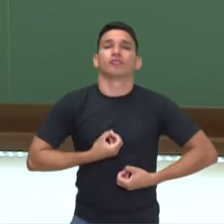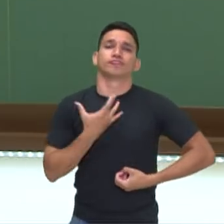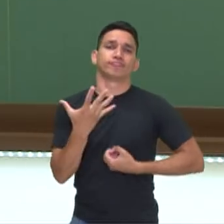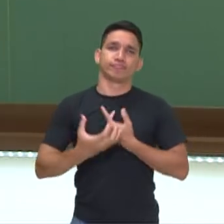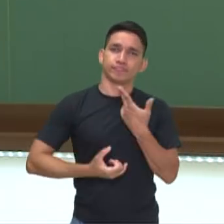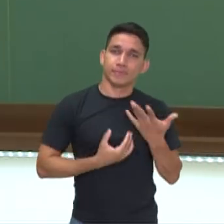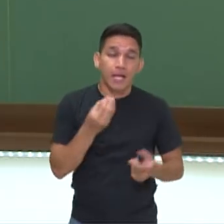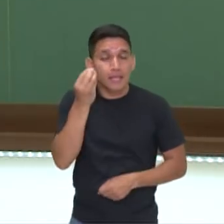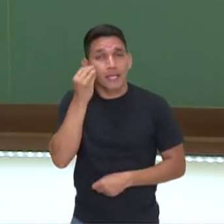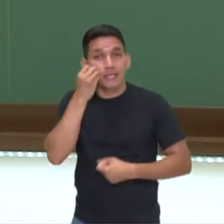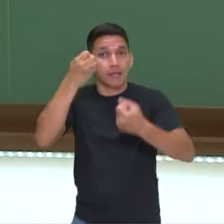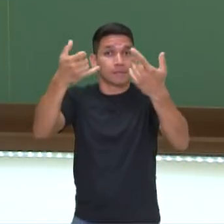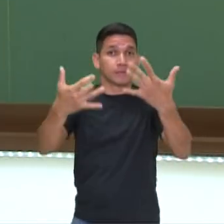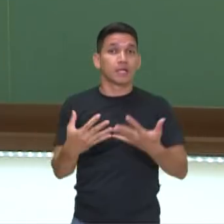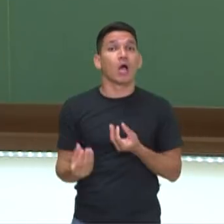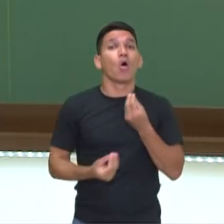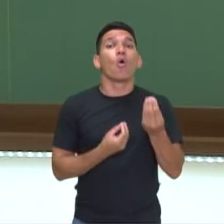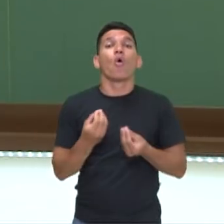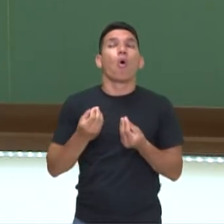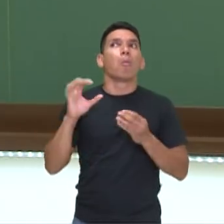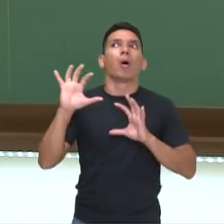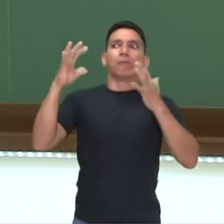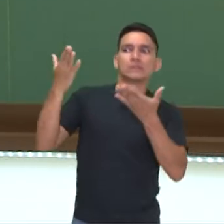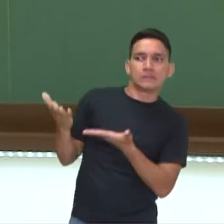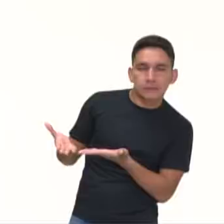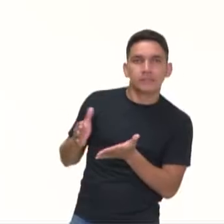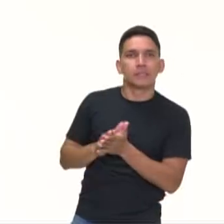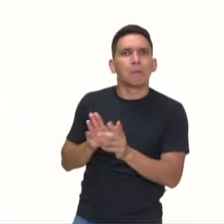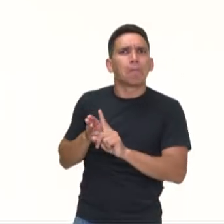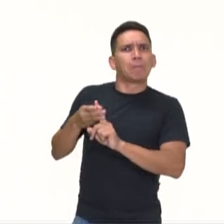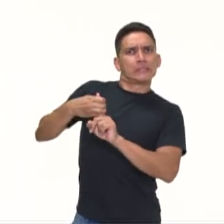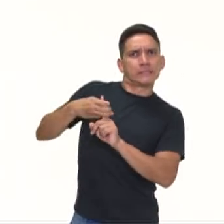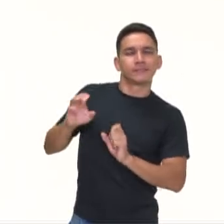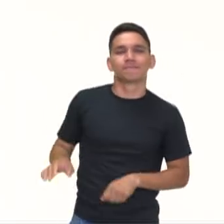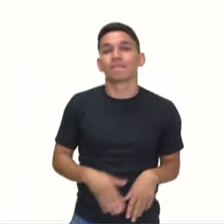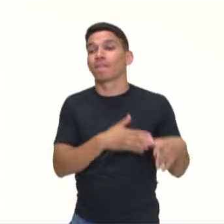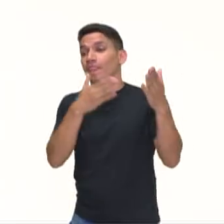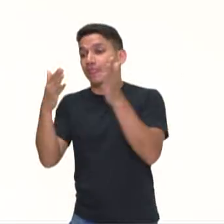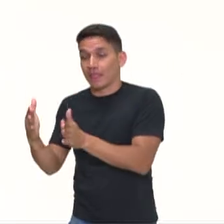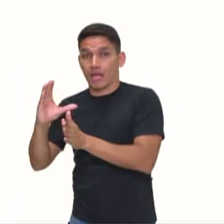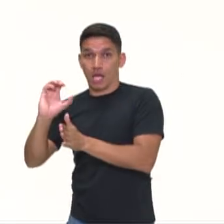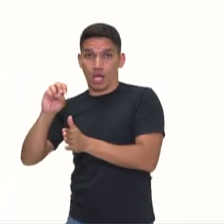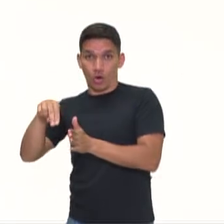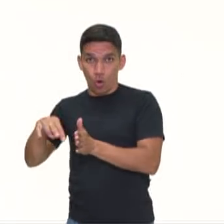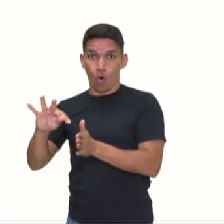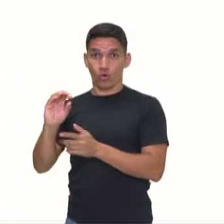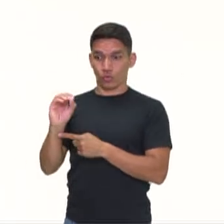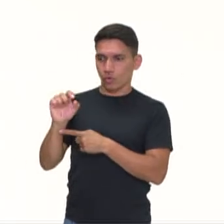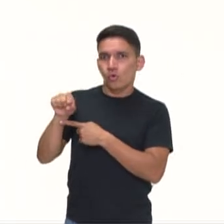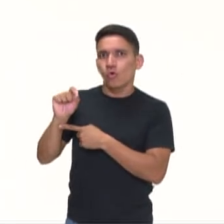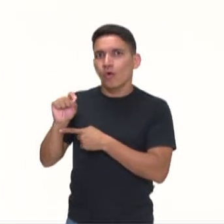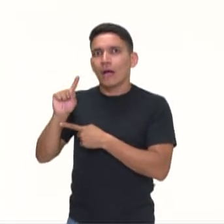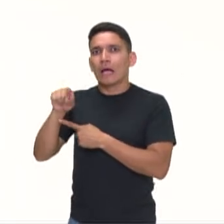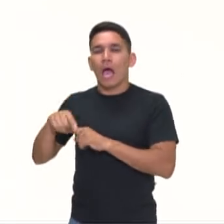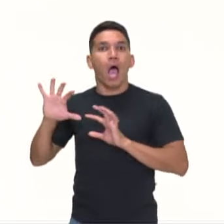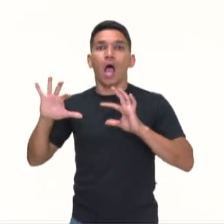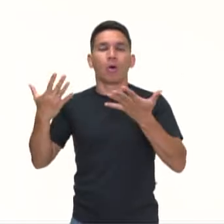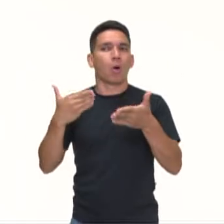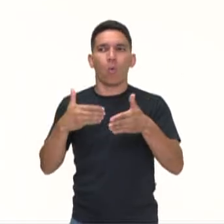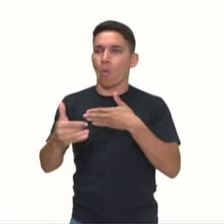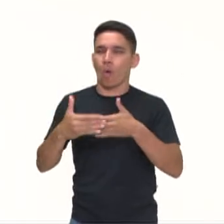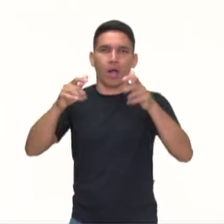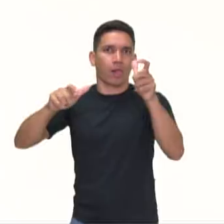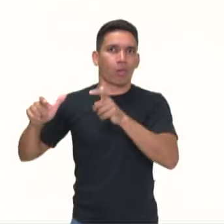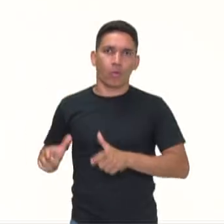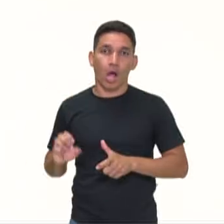para explicar o sobrenatural e os mistérios do dia a dia. O conto são narrativas que acontecem em qualquer lugar ou